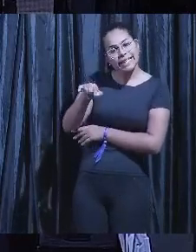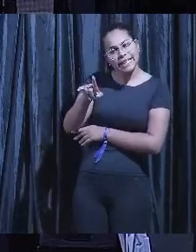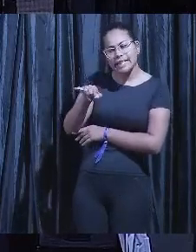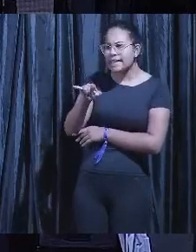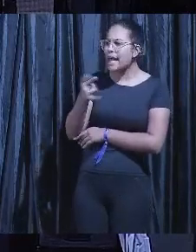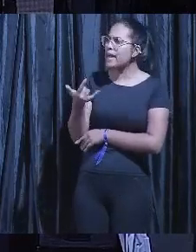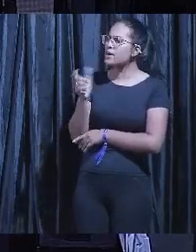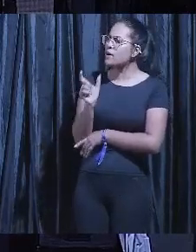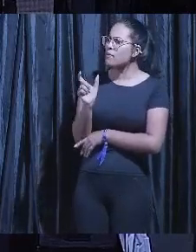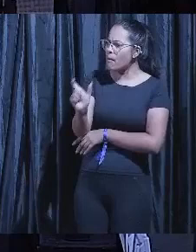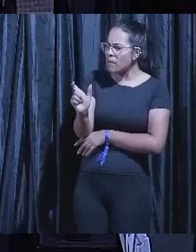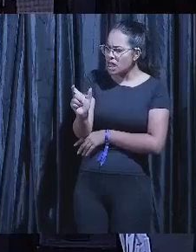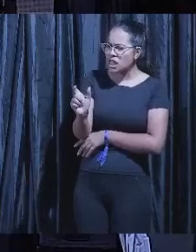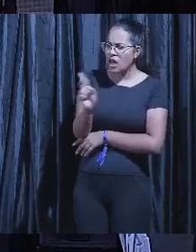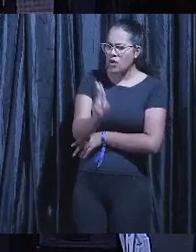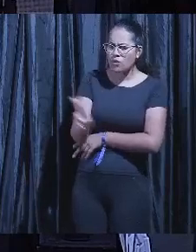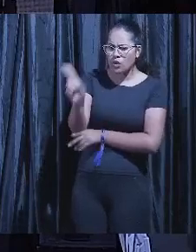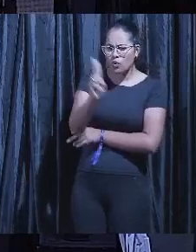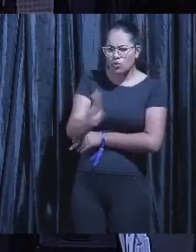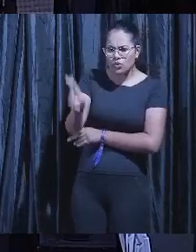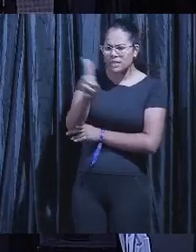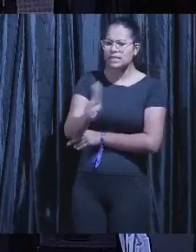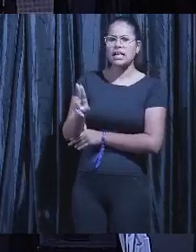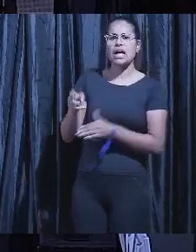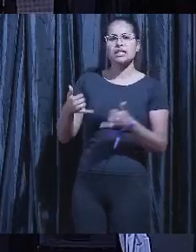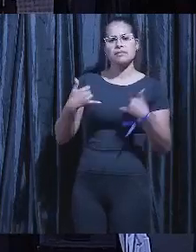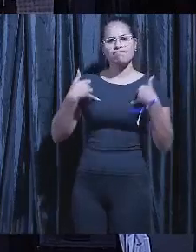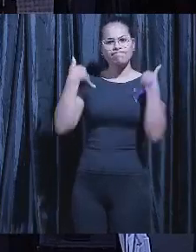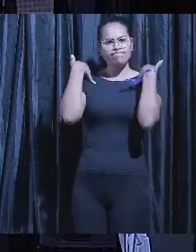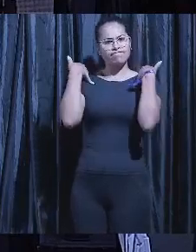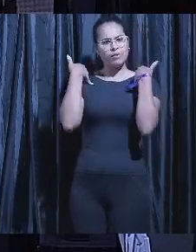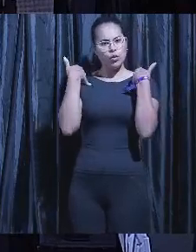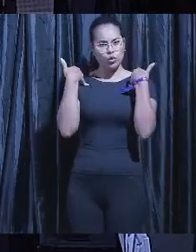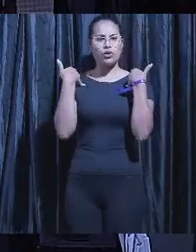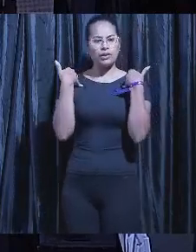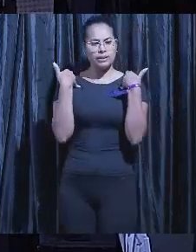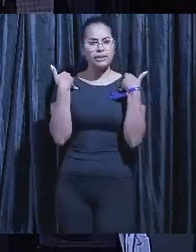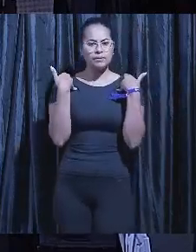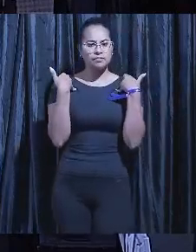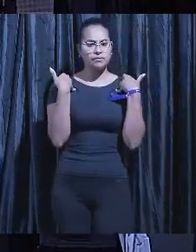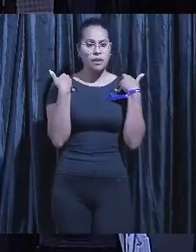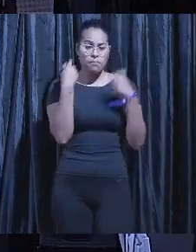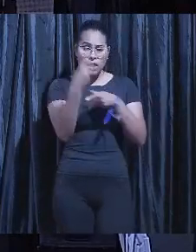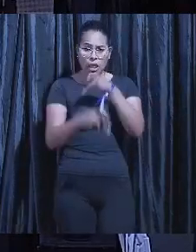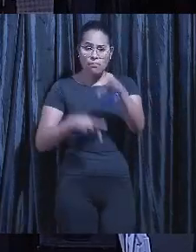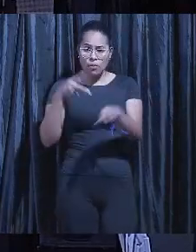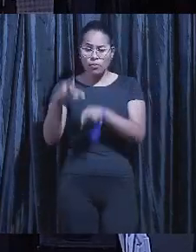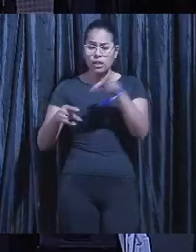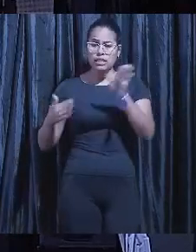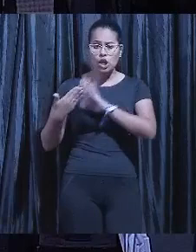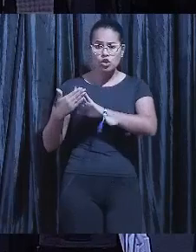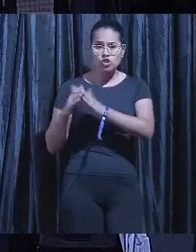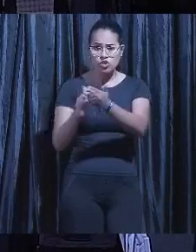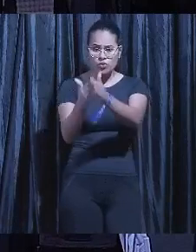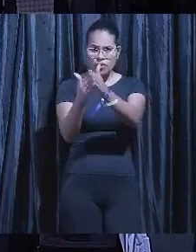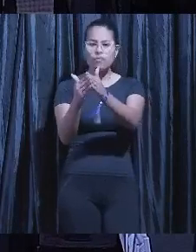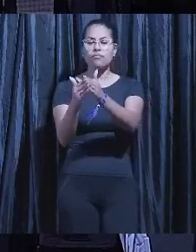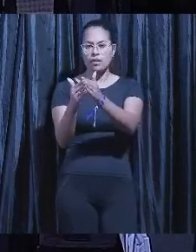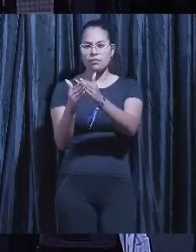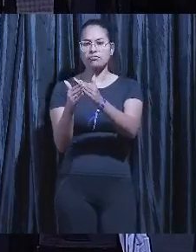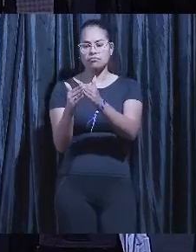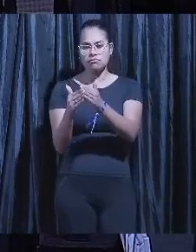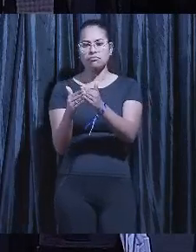uma sigla utilizada de forma orgulhosa, vamos dizer assim, pela população, vamos dizer assim, não, de fato, orgulhosa